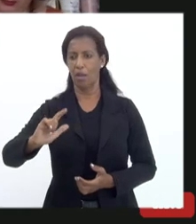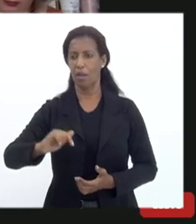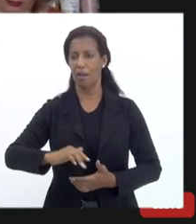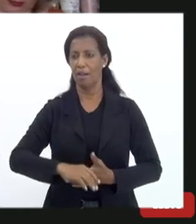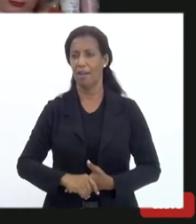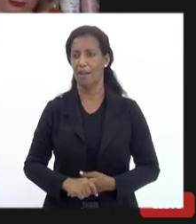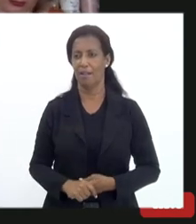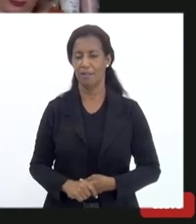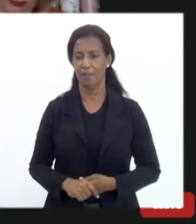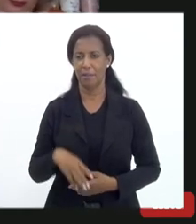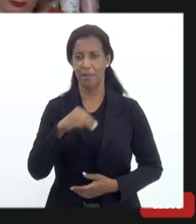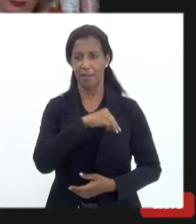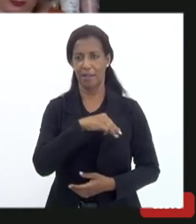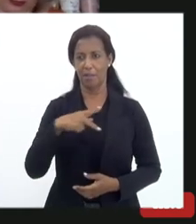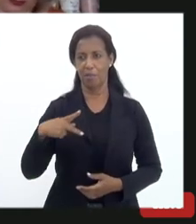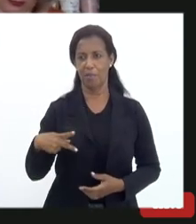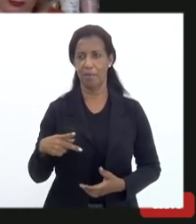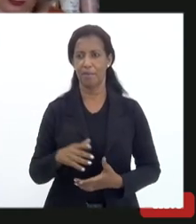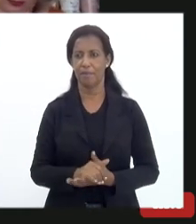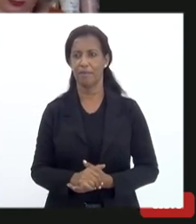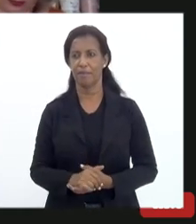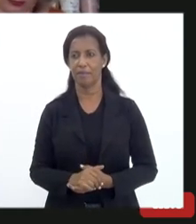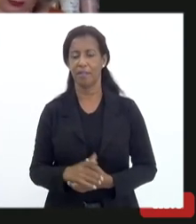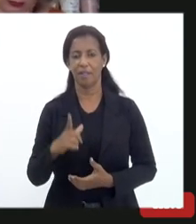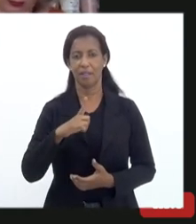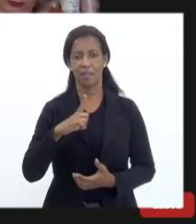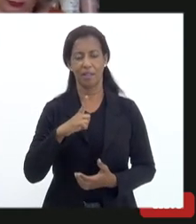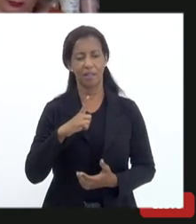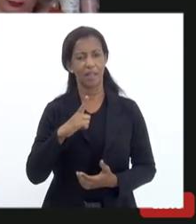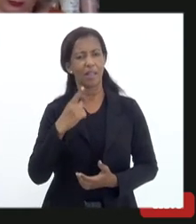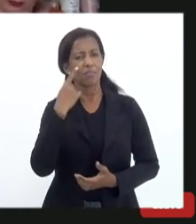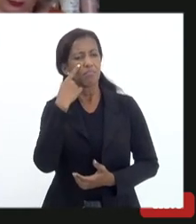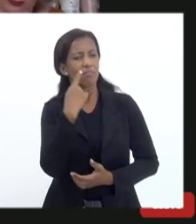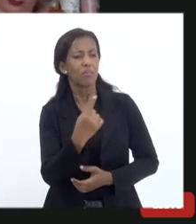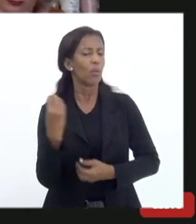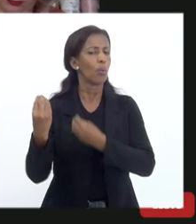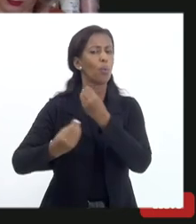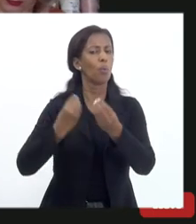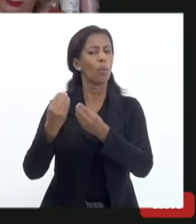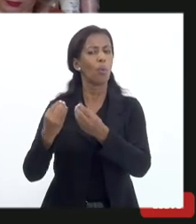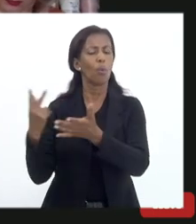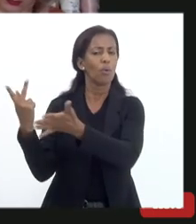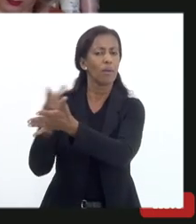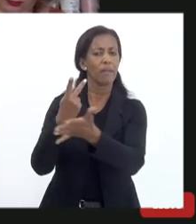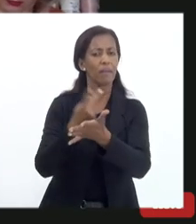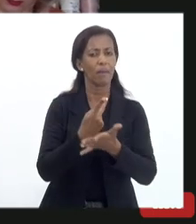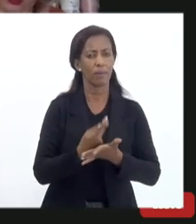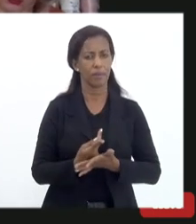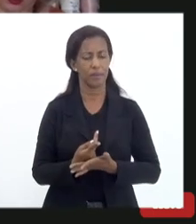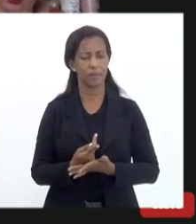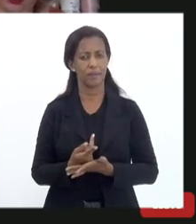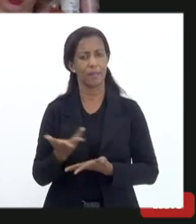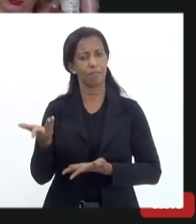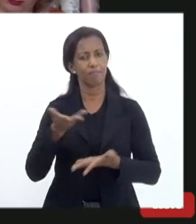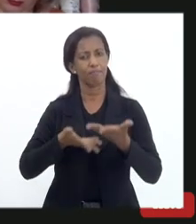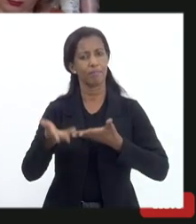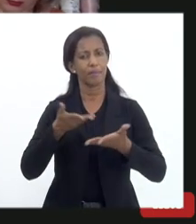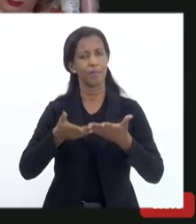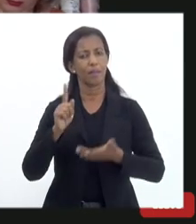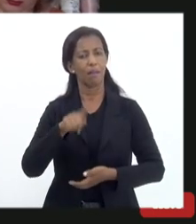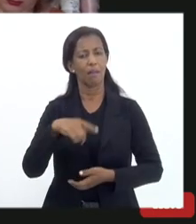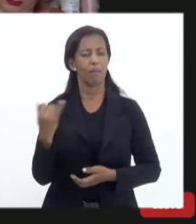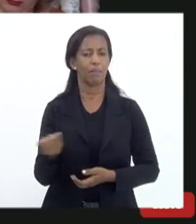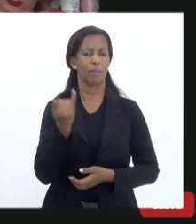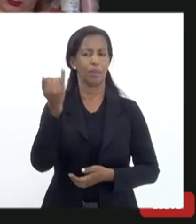Gostaria de saber como é que o Ministério Público tem acompanhado essa situação e, bom, é isso. A participação de vocês é